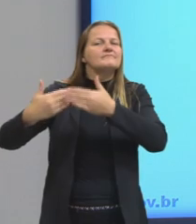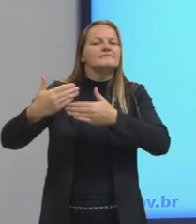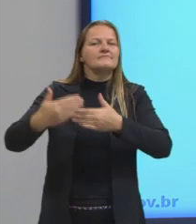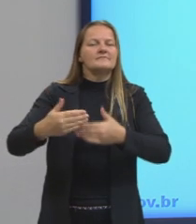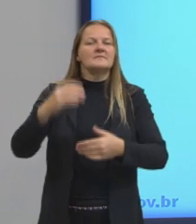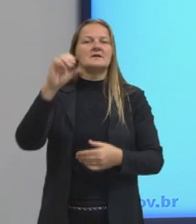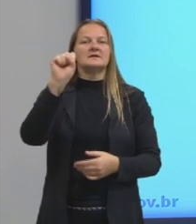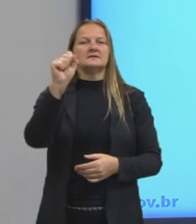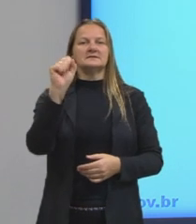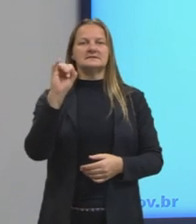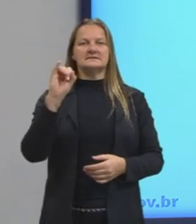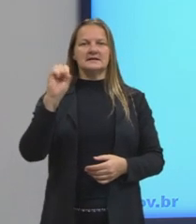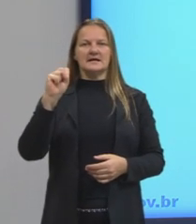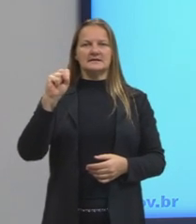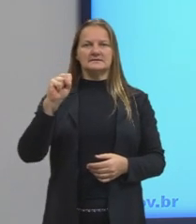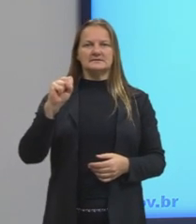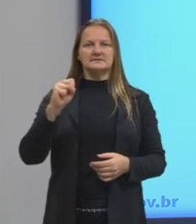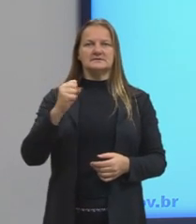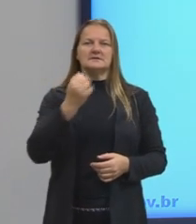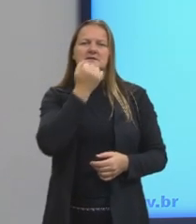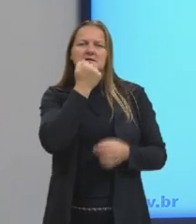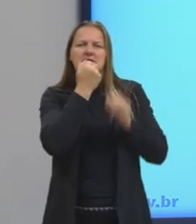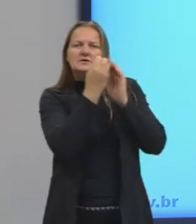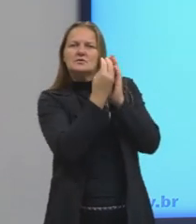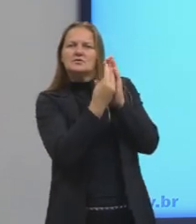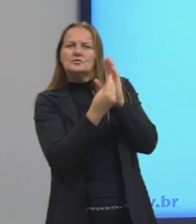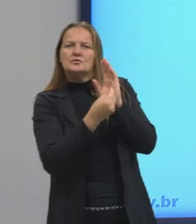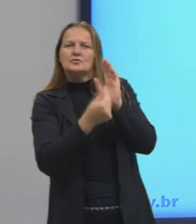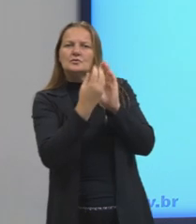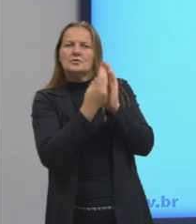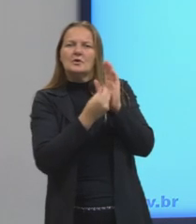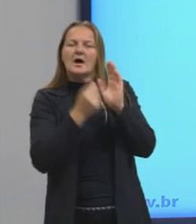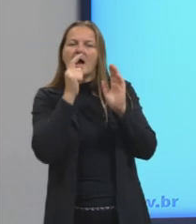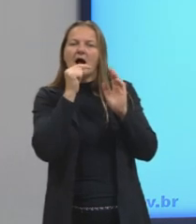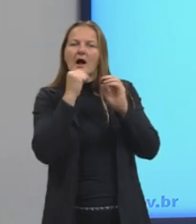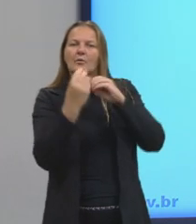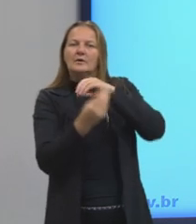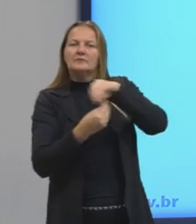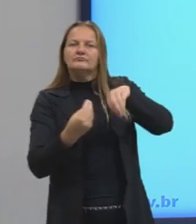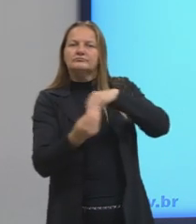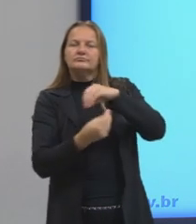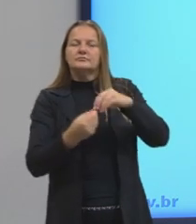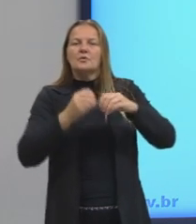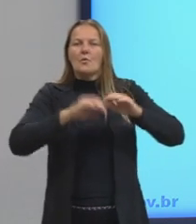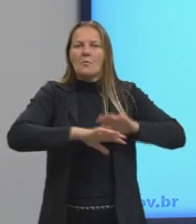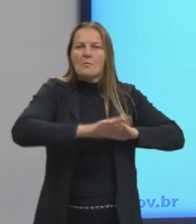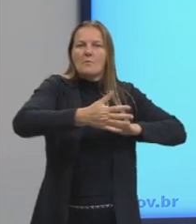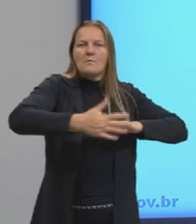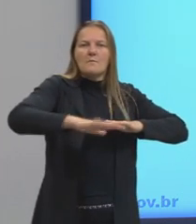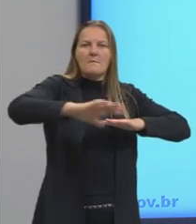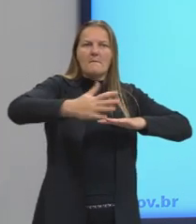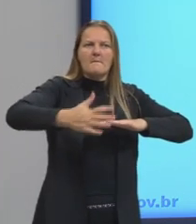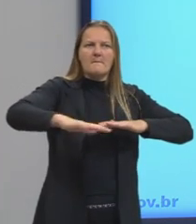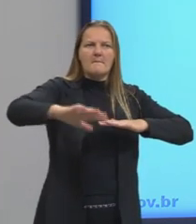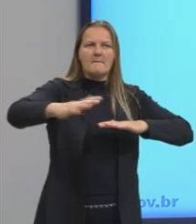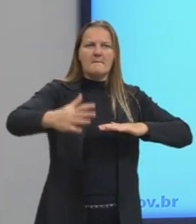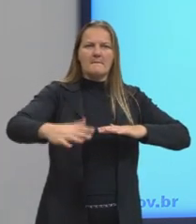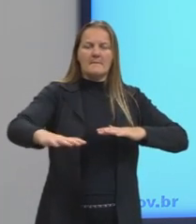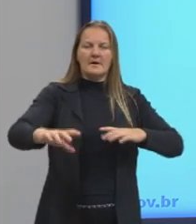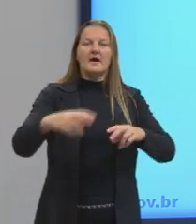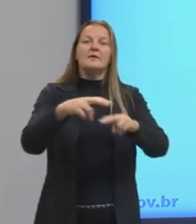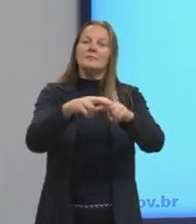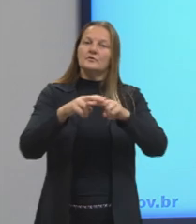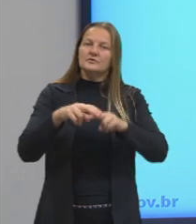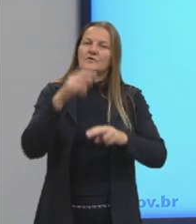na decomposição dessa rocha esse sais são solúveis em água e ele é levado para o mar a água é por isso que o mar